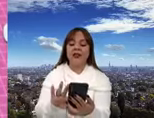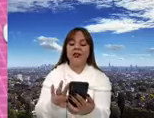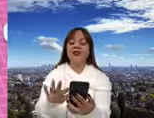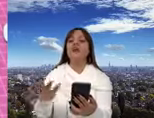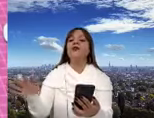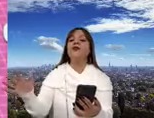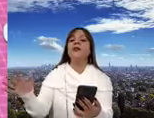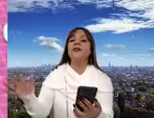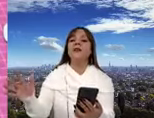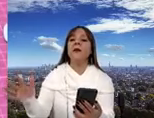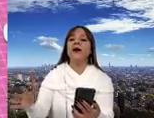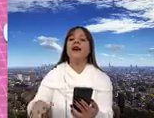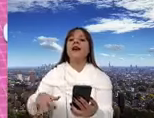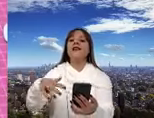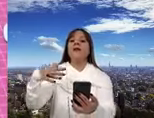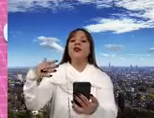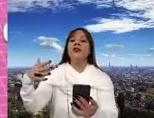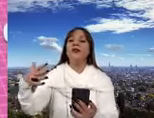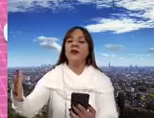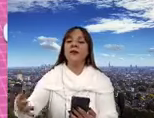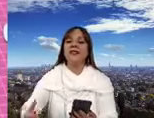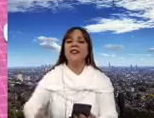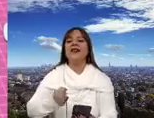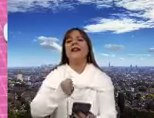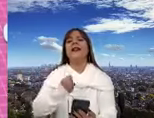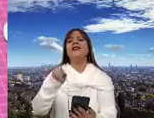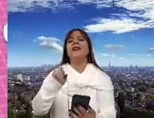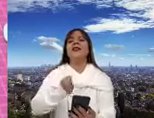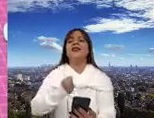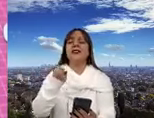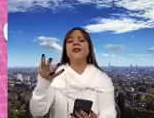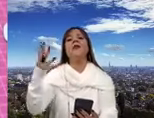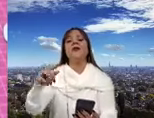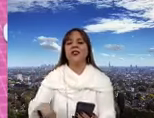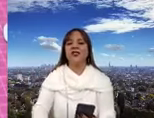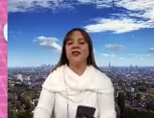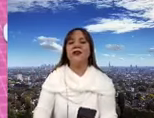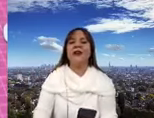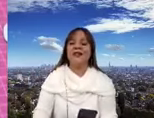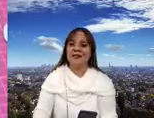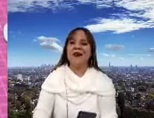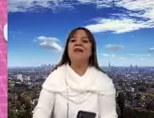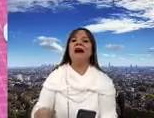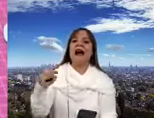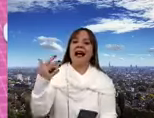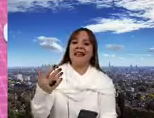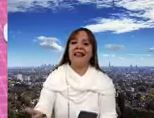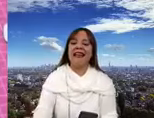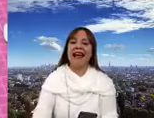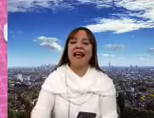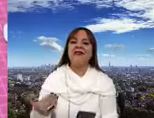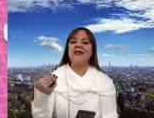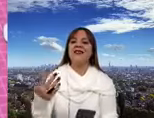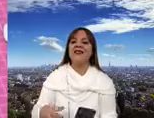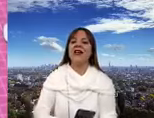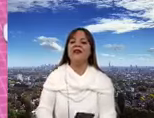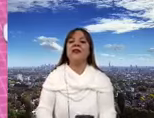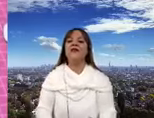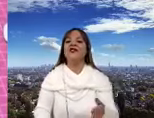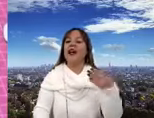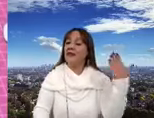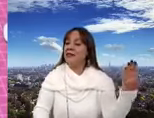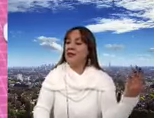muito frio em São Paulo. Tá muito frio, mas a gente tá quente aqui de tanto amor que a gente tá no coração. Aqui na live com a Stephanie, com o